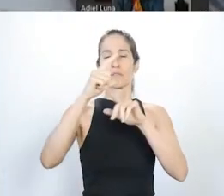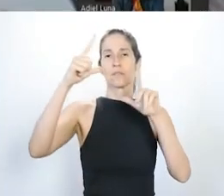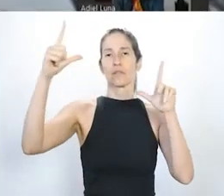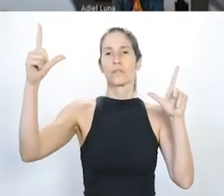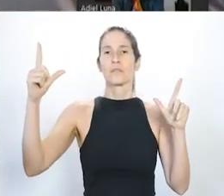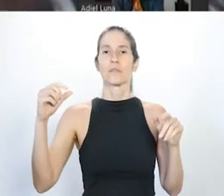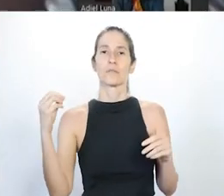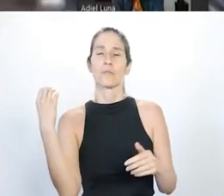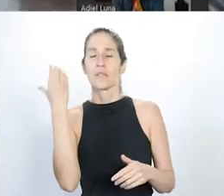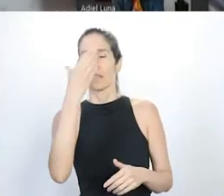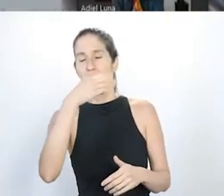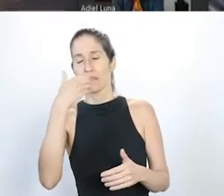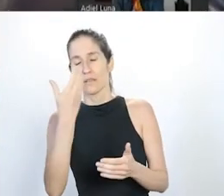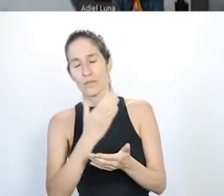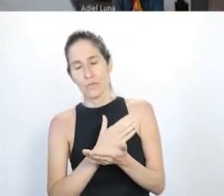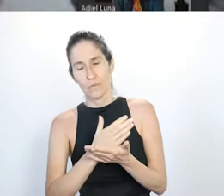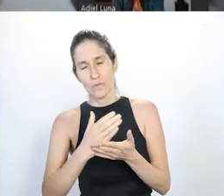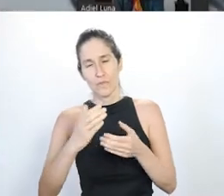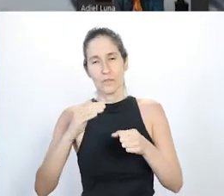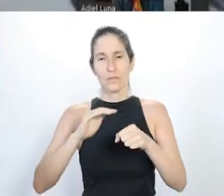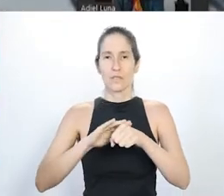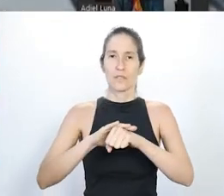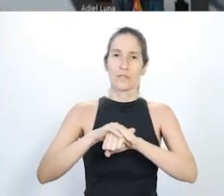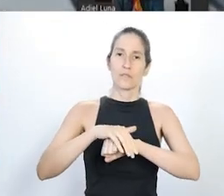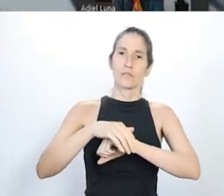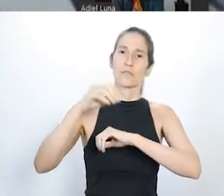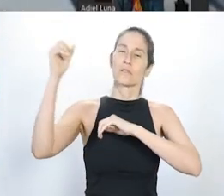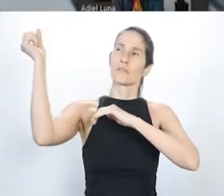do sol e no romper do dia.